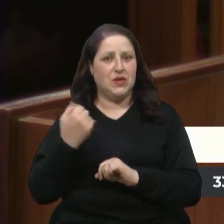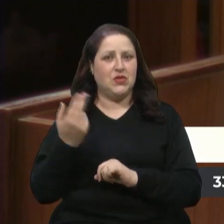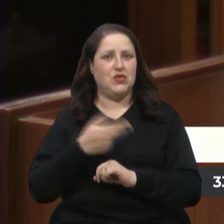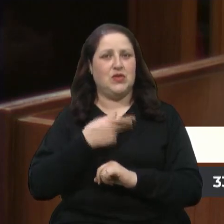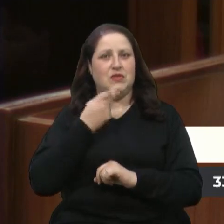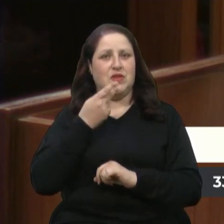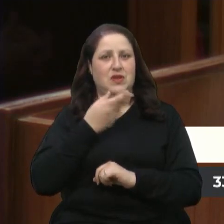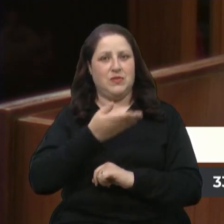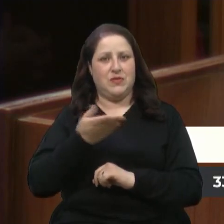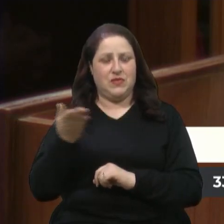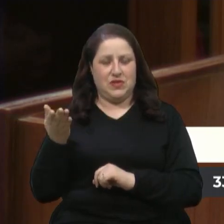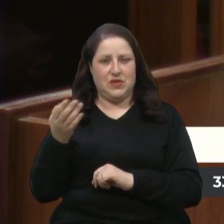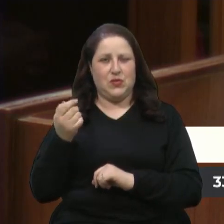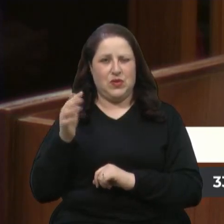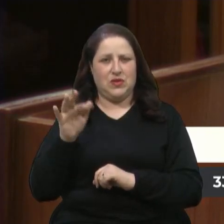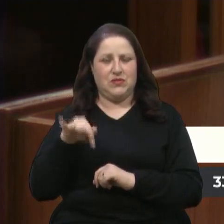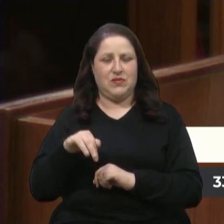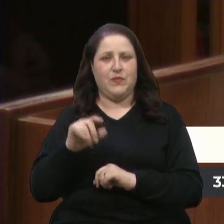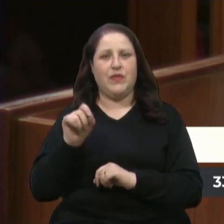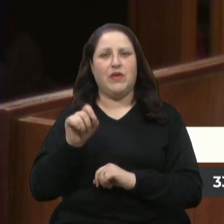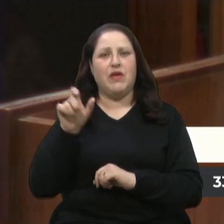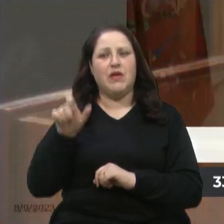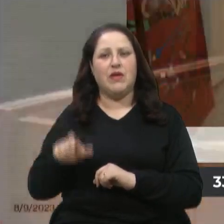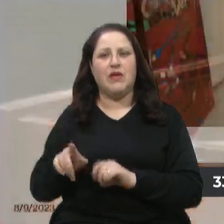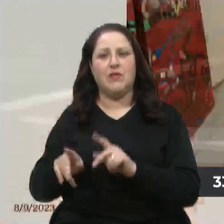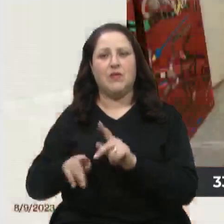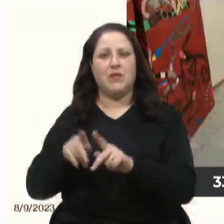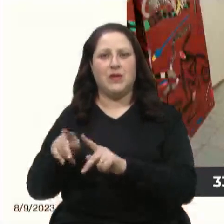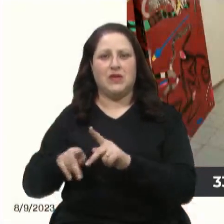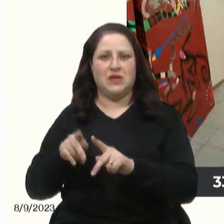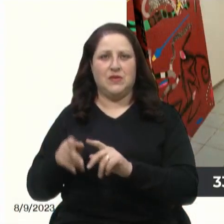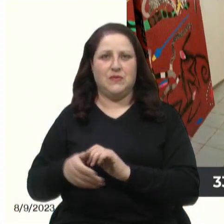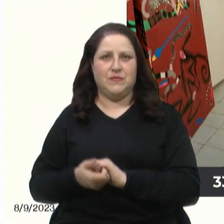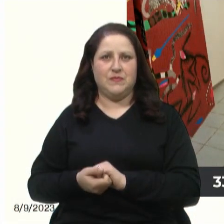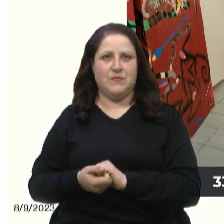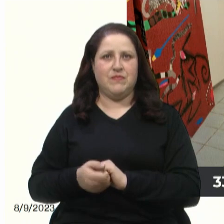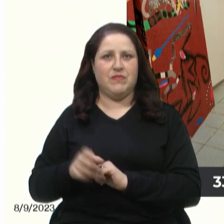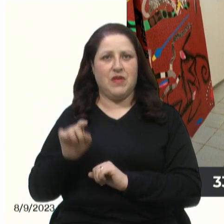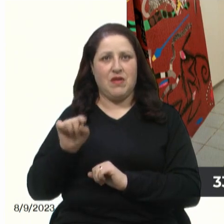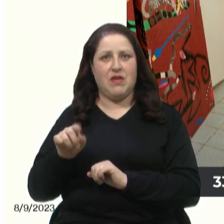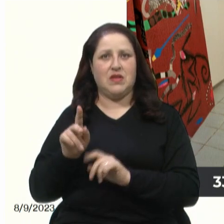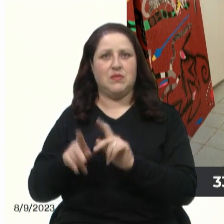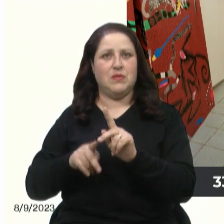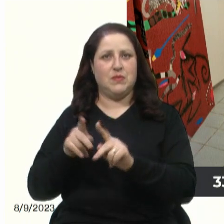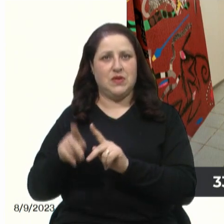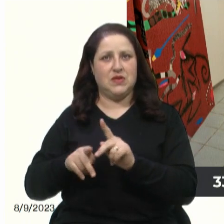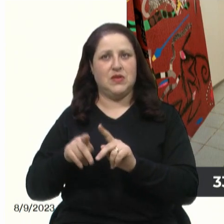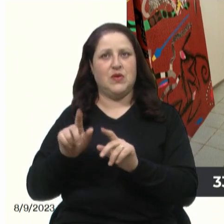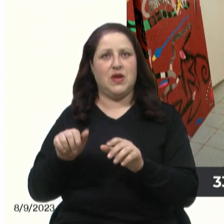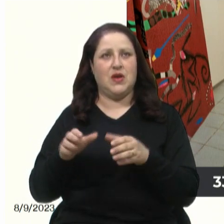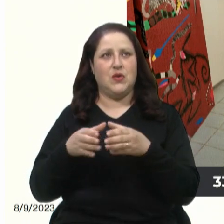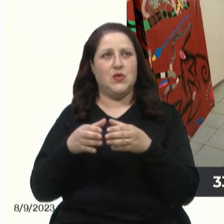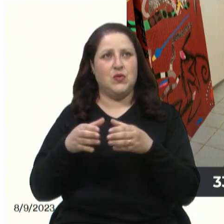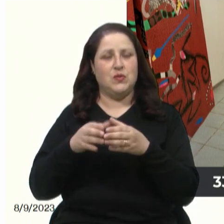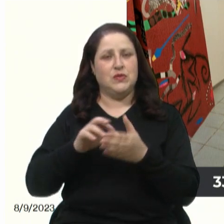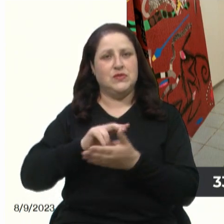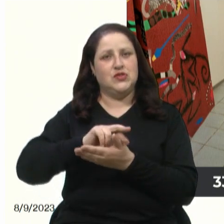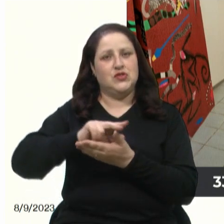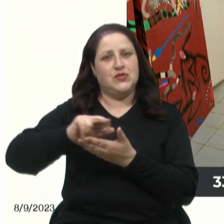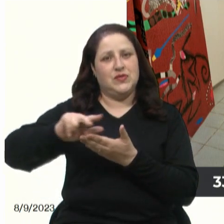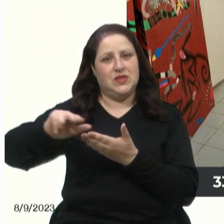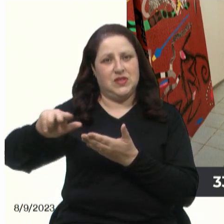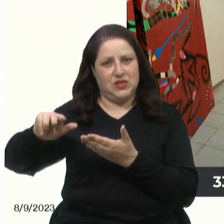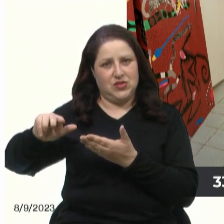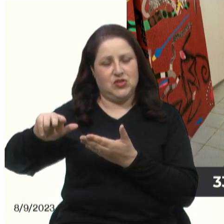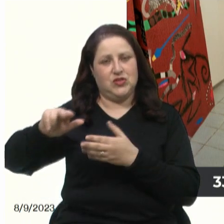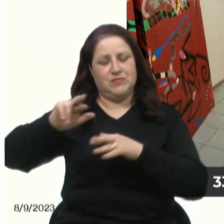para vocês, para finalizar? Quem que é essa população? Essa população, ele é um grupo heterogêneo,